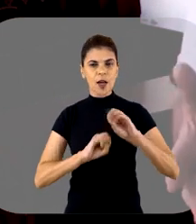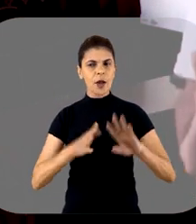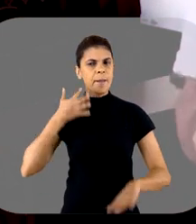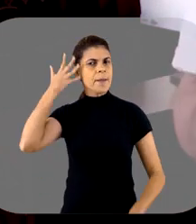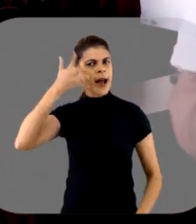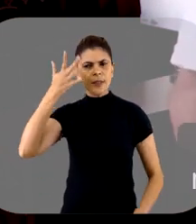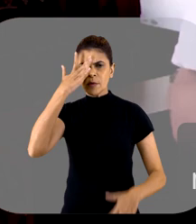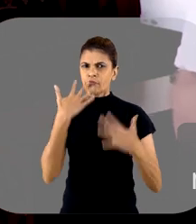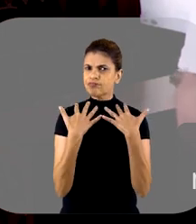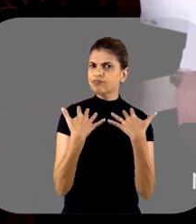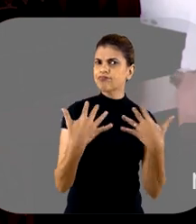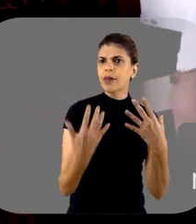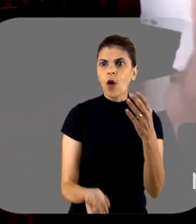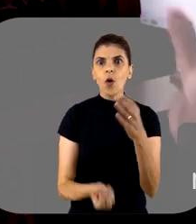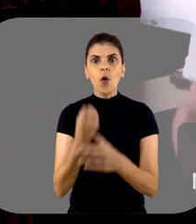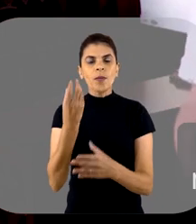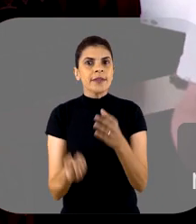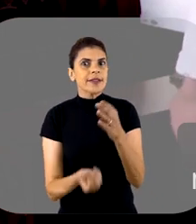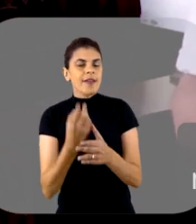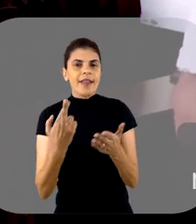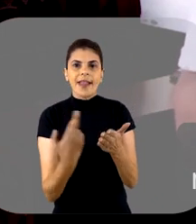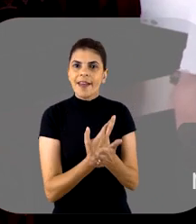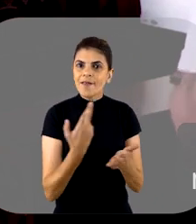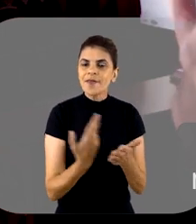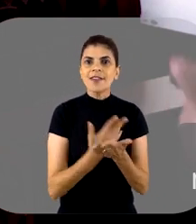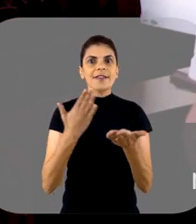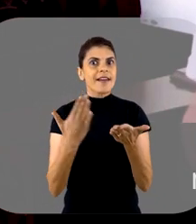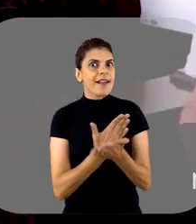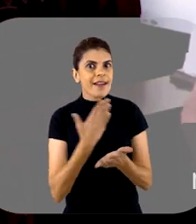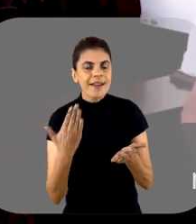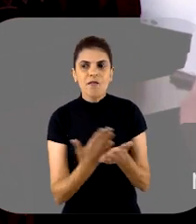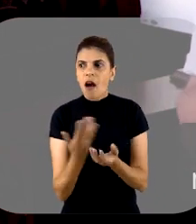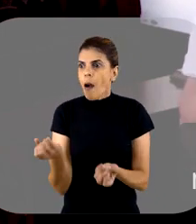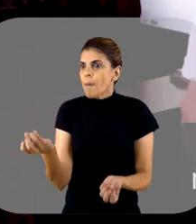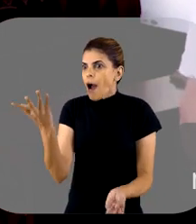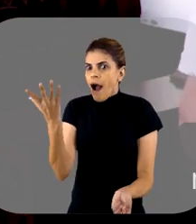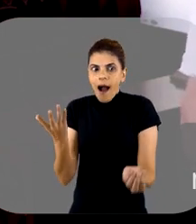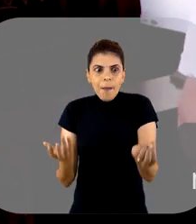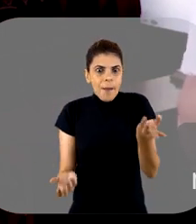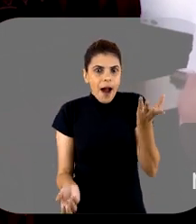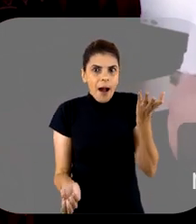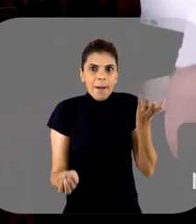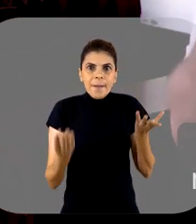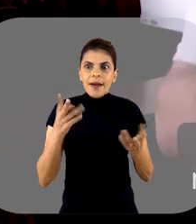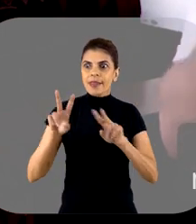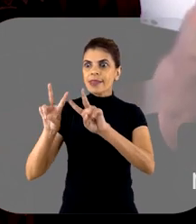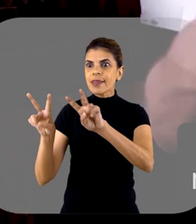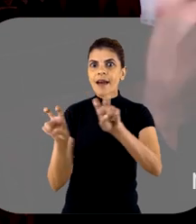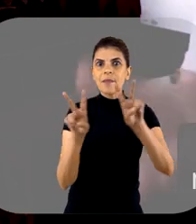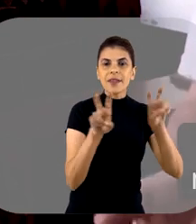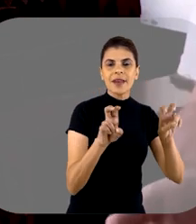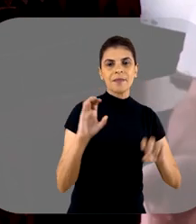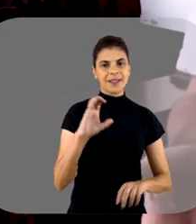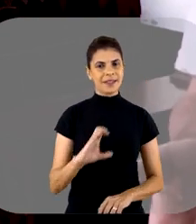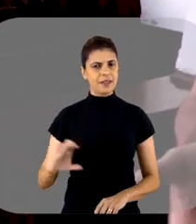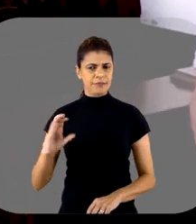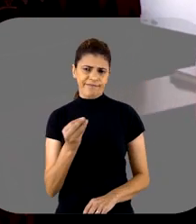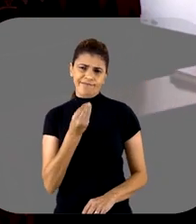para o grande público e também começou nas revistas, começou nos livros a surgir um pouco mais temas de